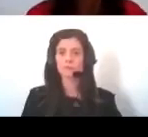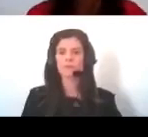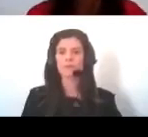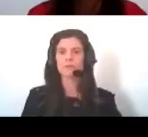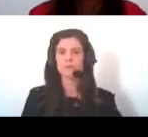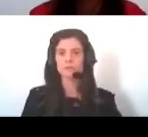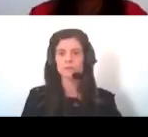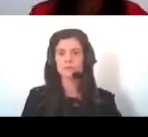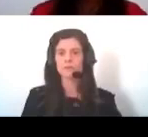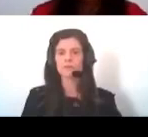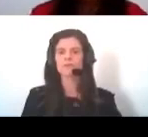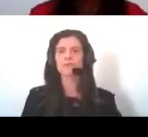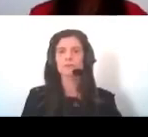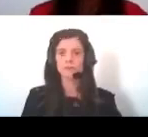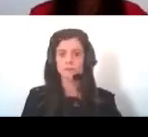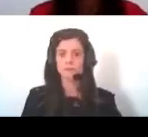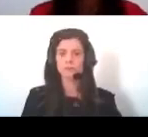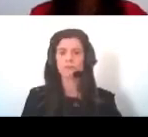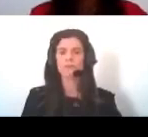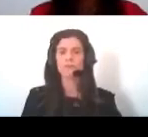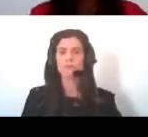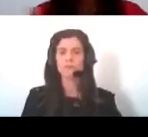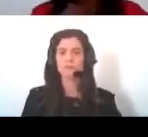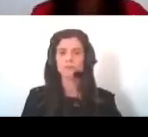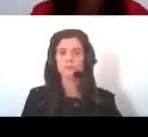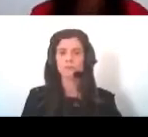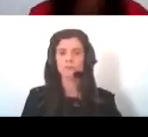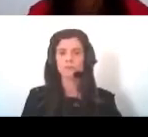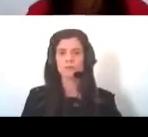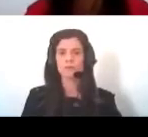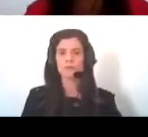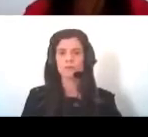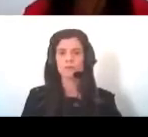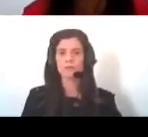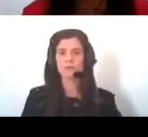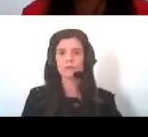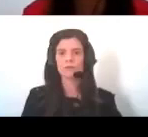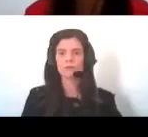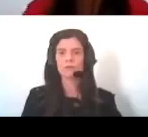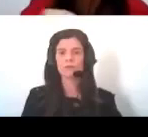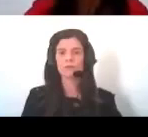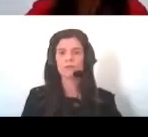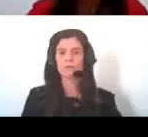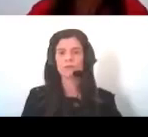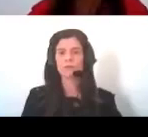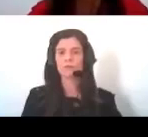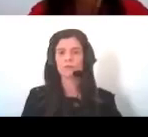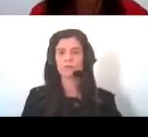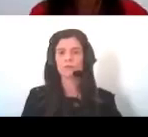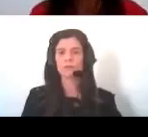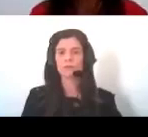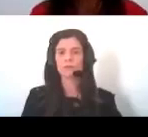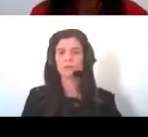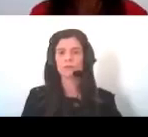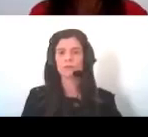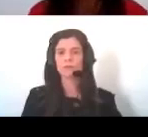Nós temos lá a Escola de Gestão Pública, que eu vou falar agora aqui na sequência. Então, ela fica lotada dentro